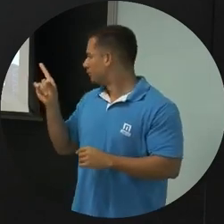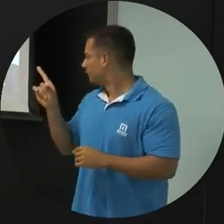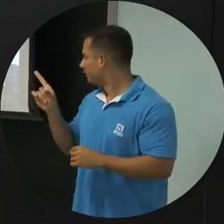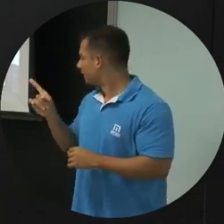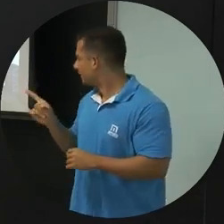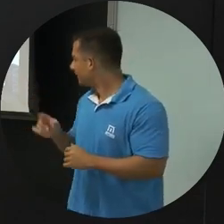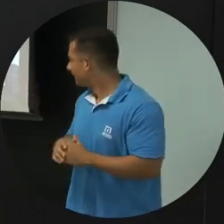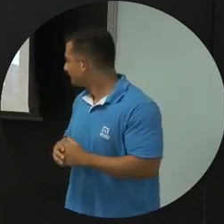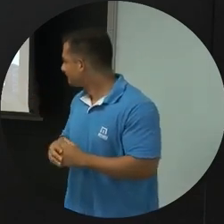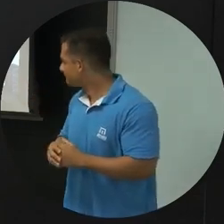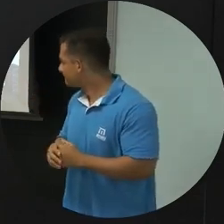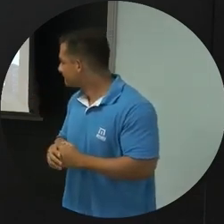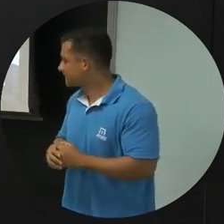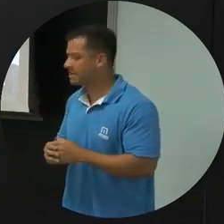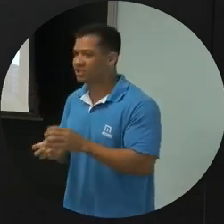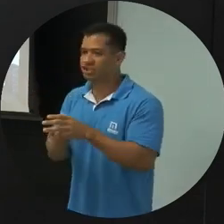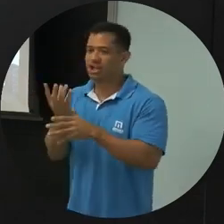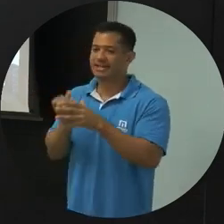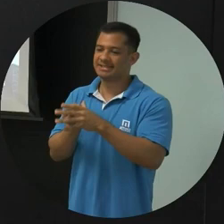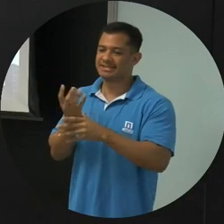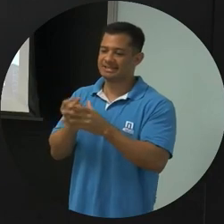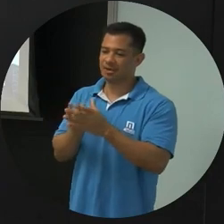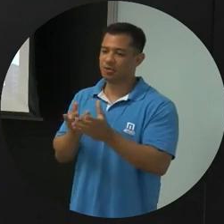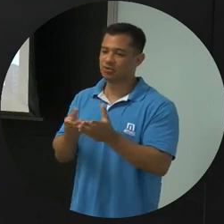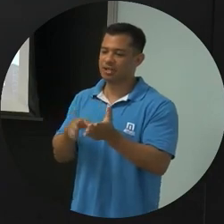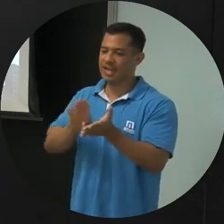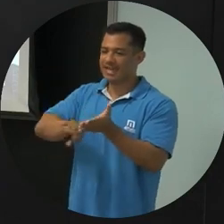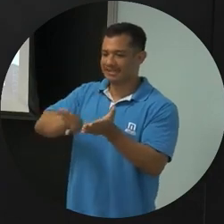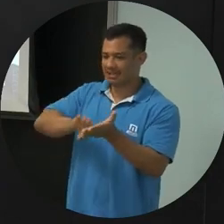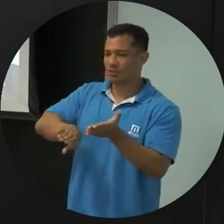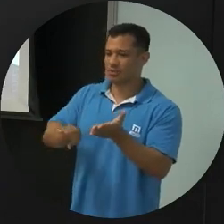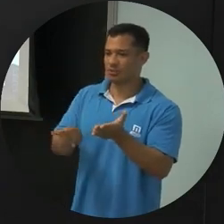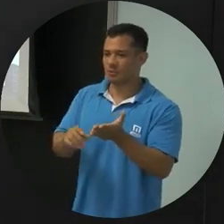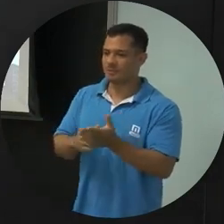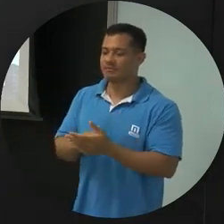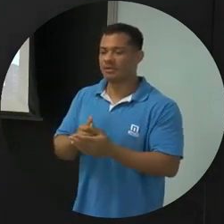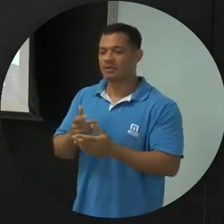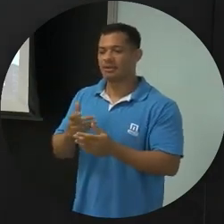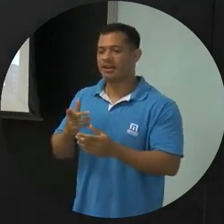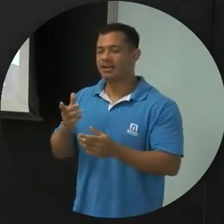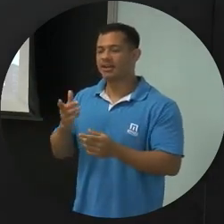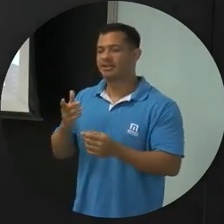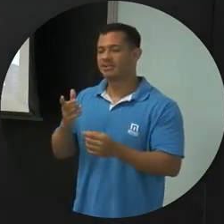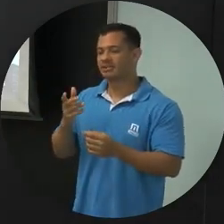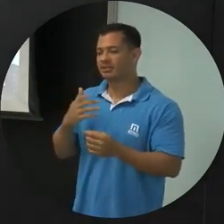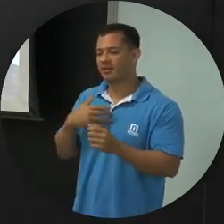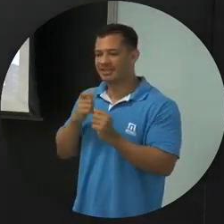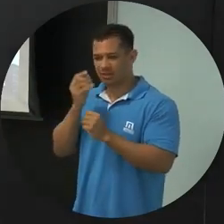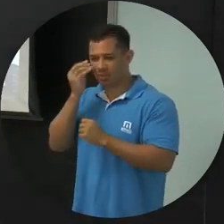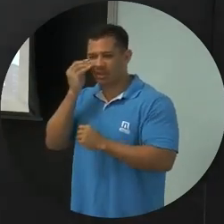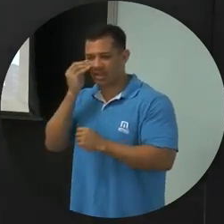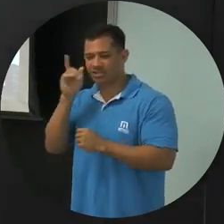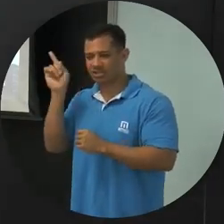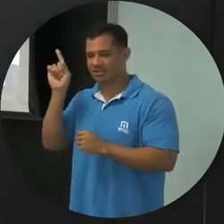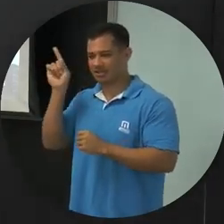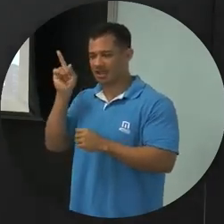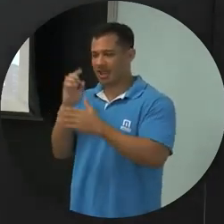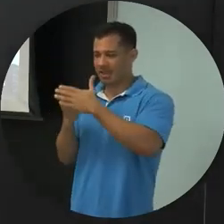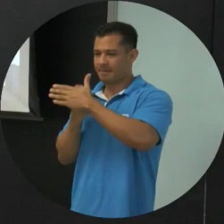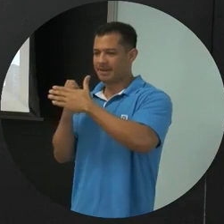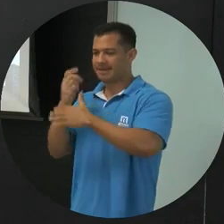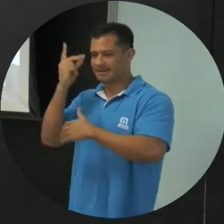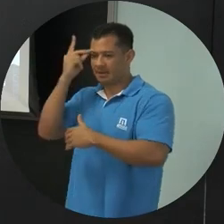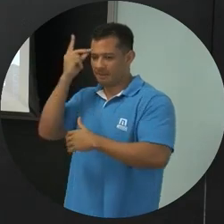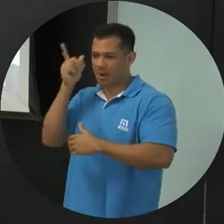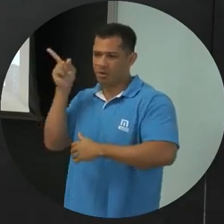a geração de resíduos, né? A geração de resíduos. A gente foi fazer um teste com uma empresa em São Paulo, no